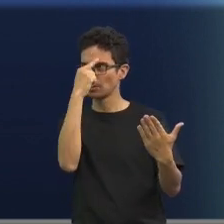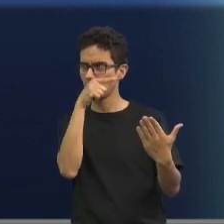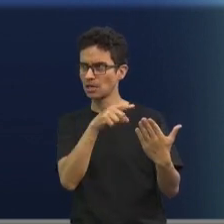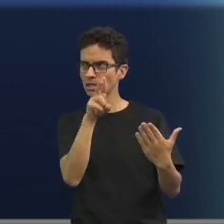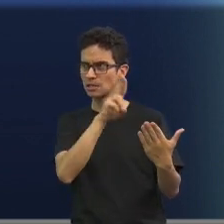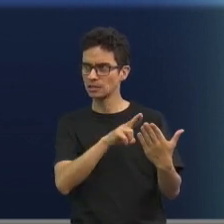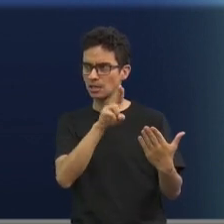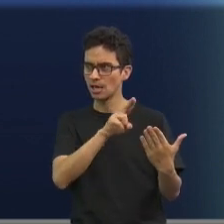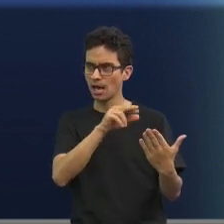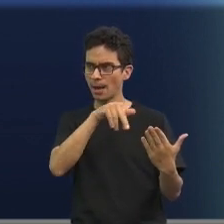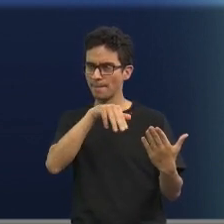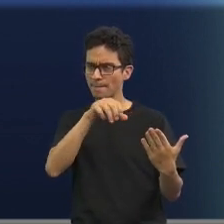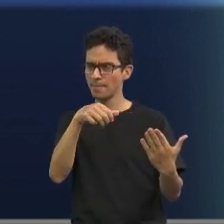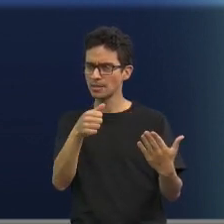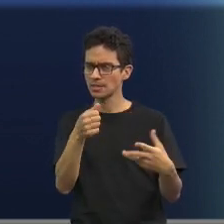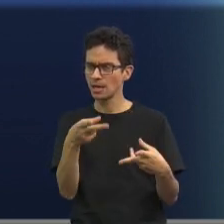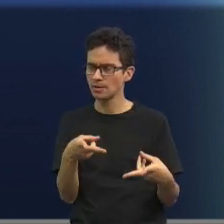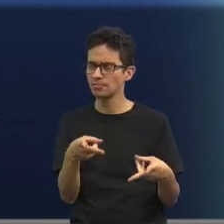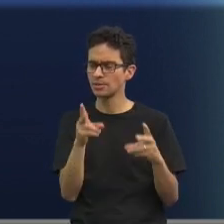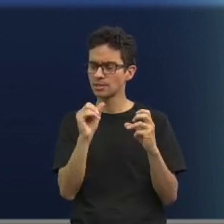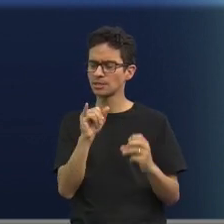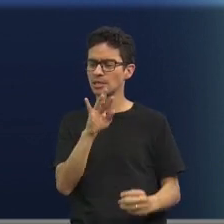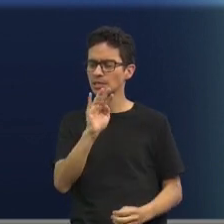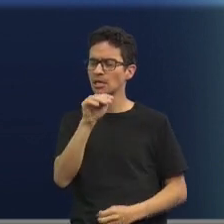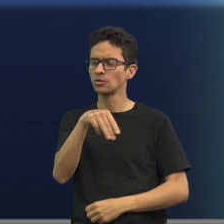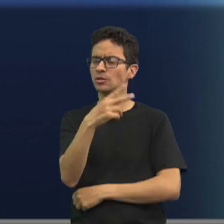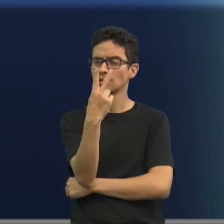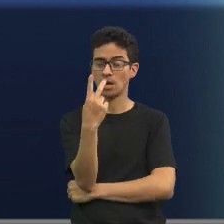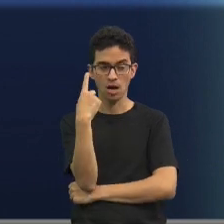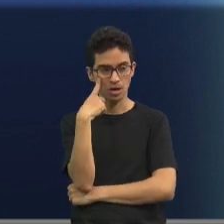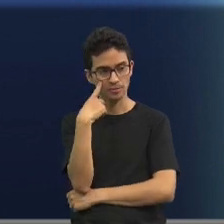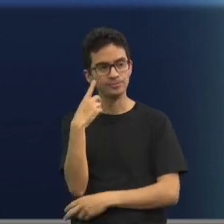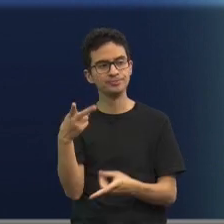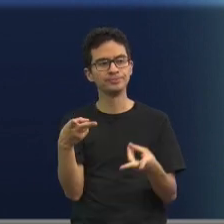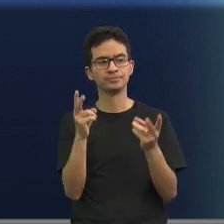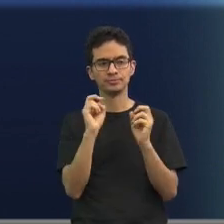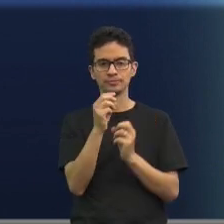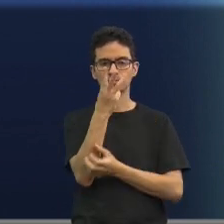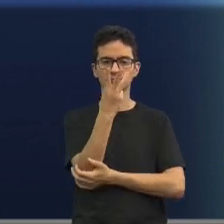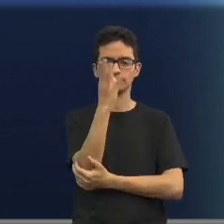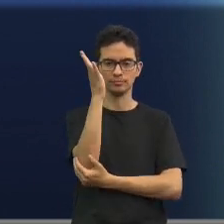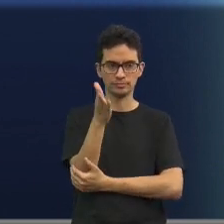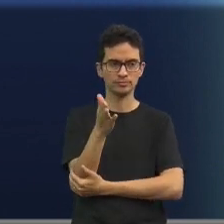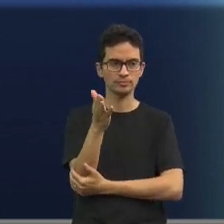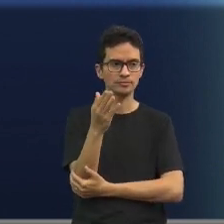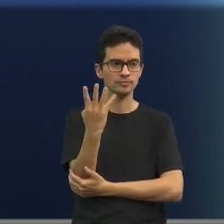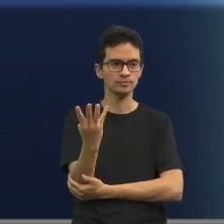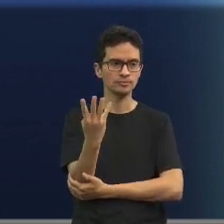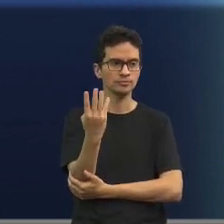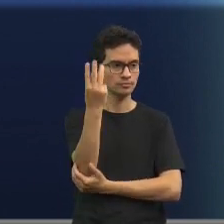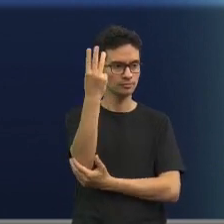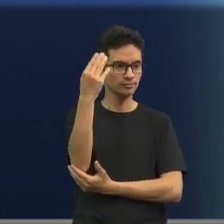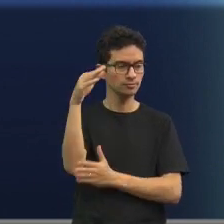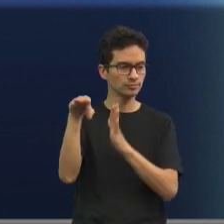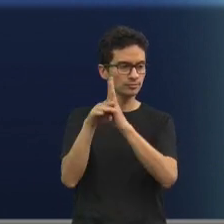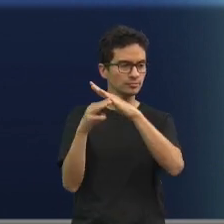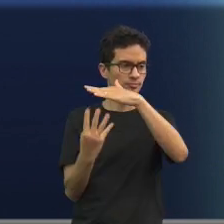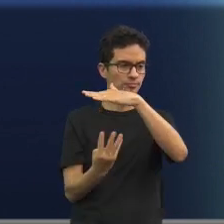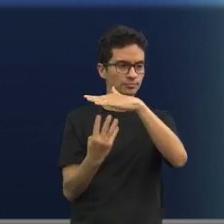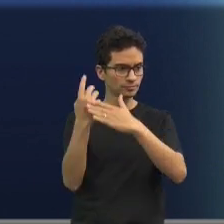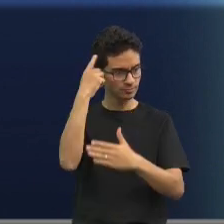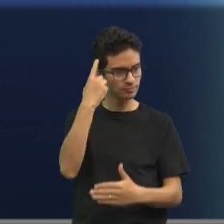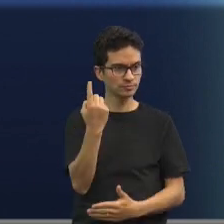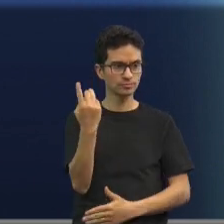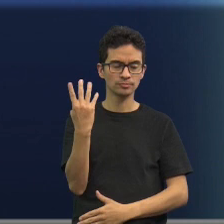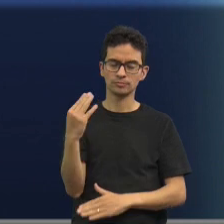à massa perceba a partir do item 23 quartos de ouro 14 de outro metal seja em relação